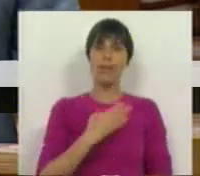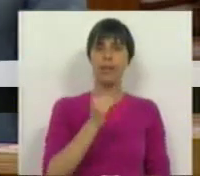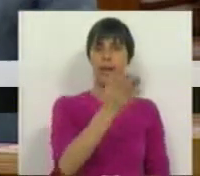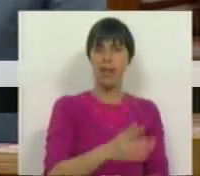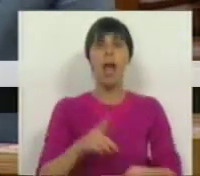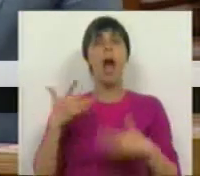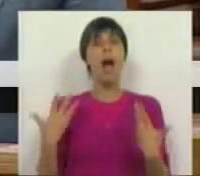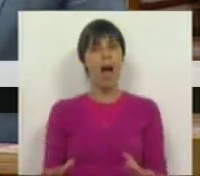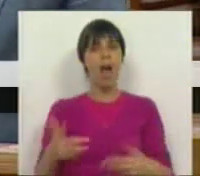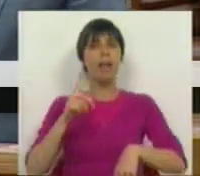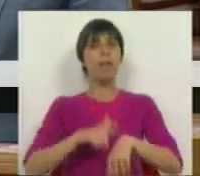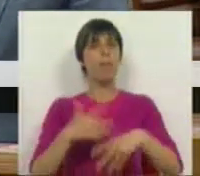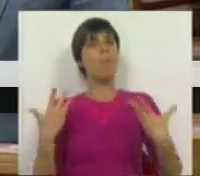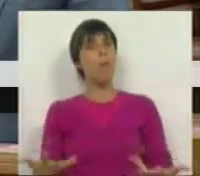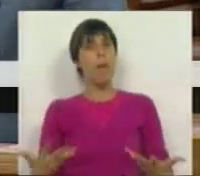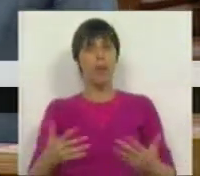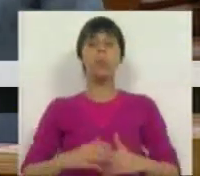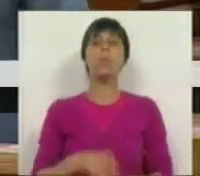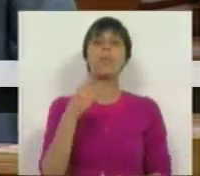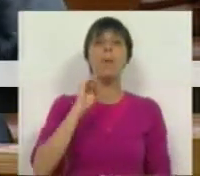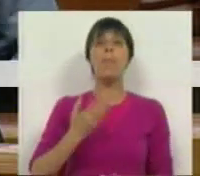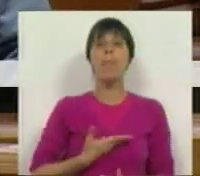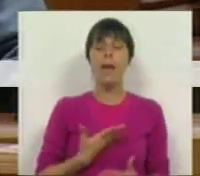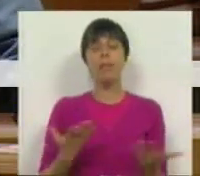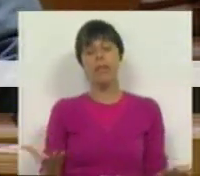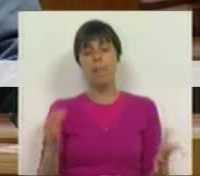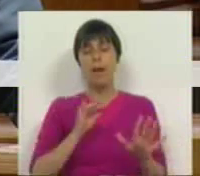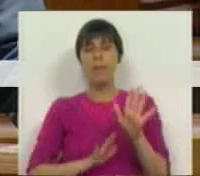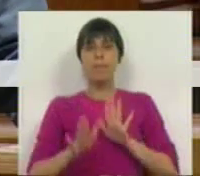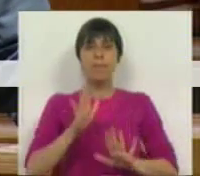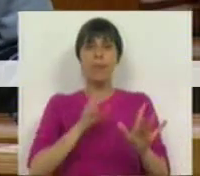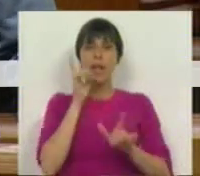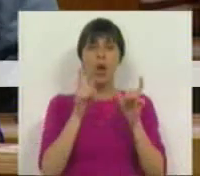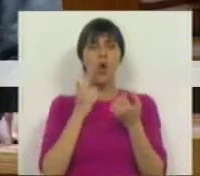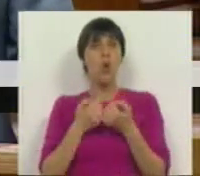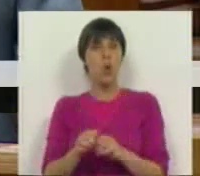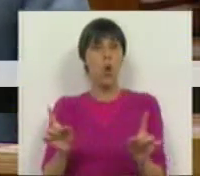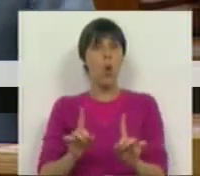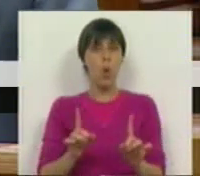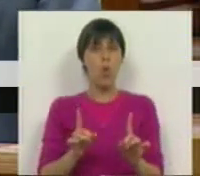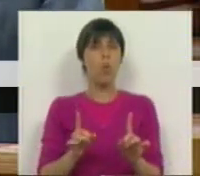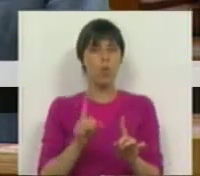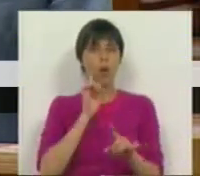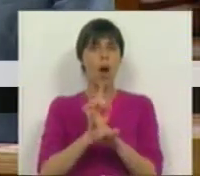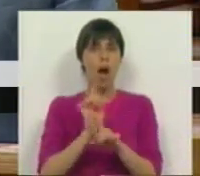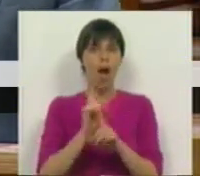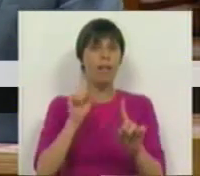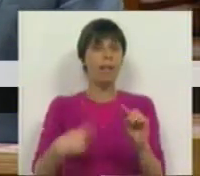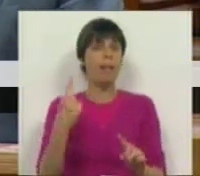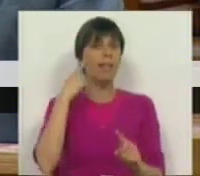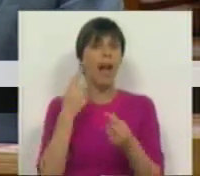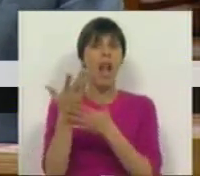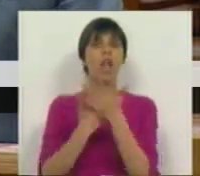CDS. Este é o momento. O PSD, mais comedido nas palavras, não escondeu, no entanto, o regozijo após